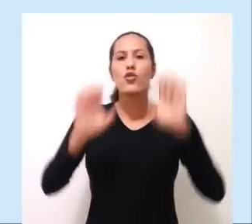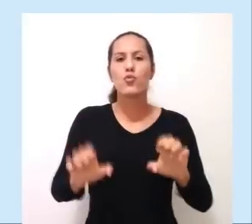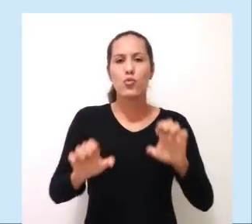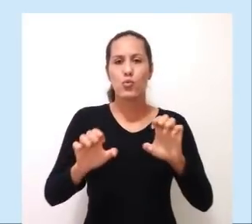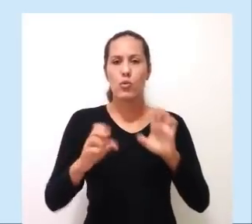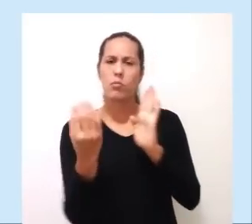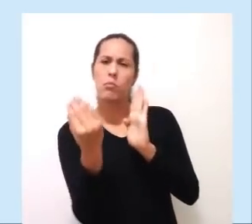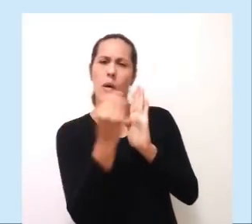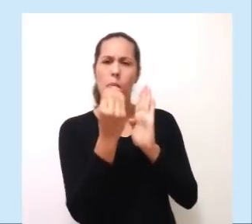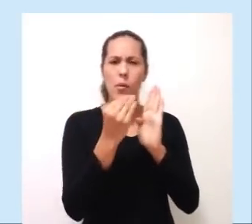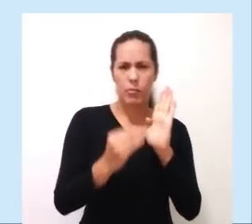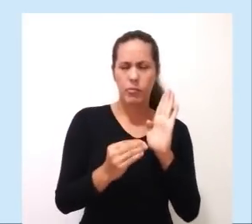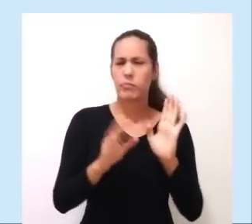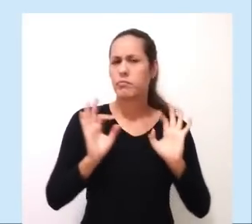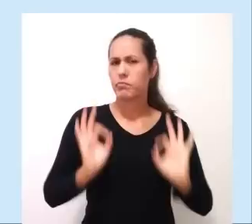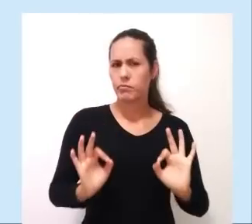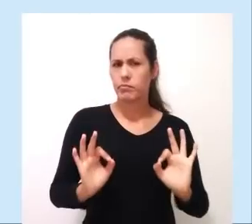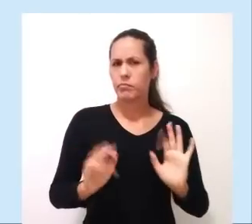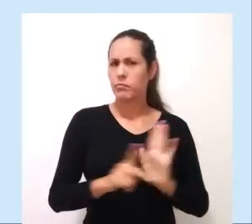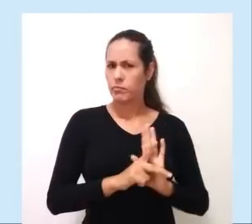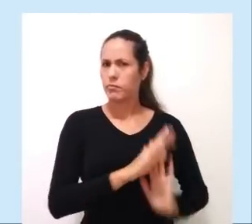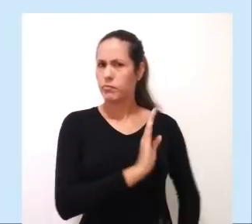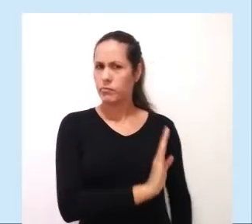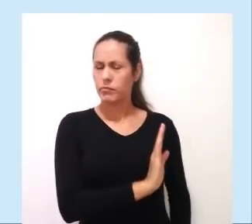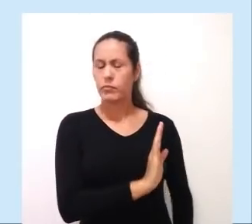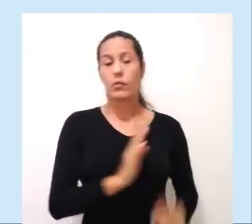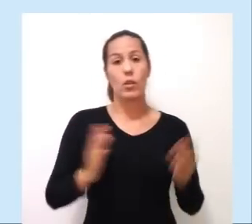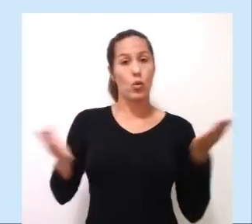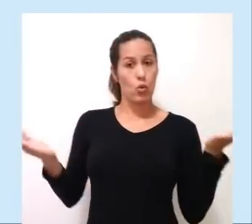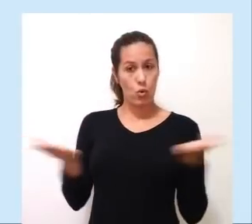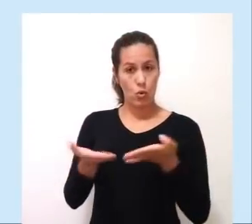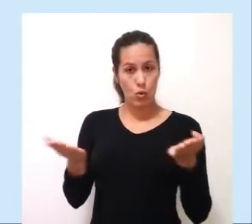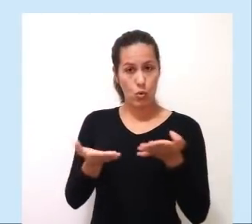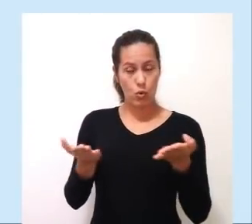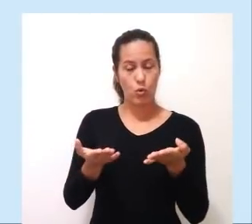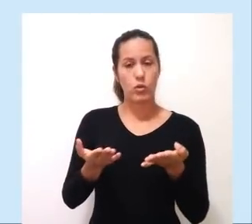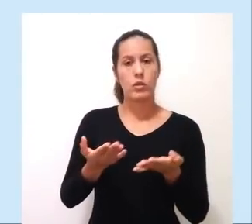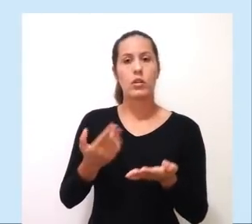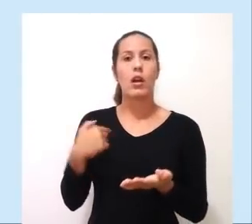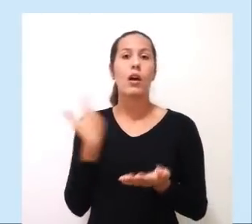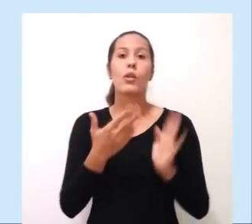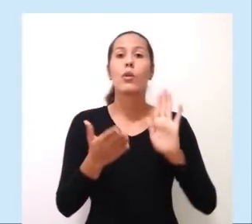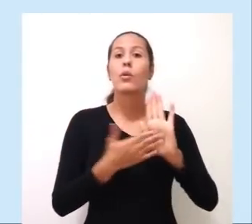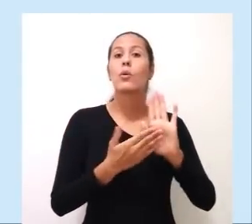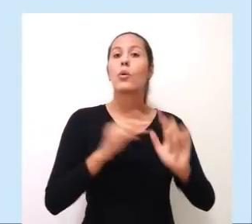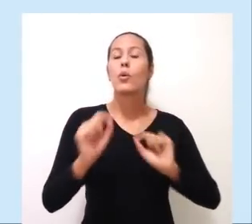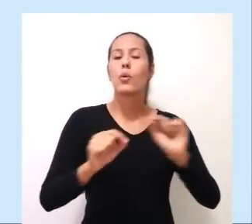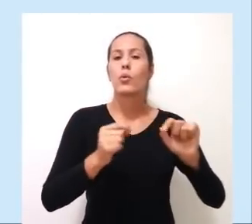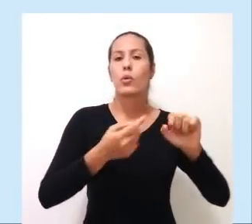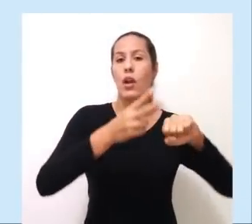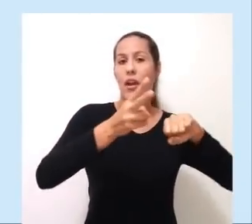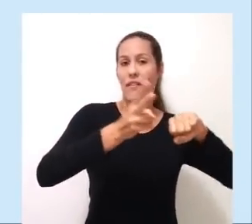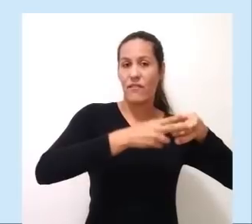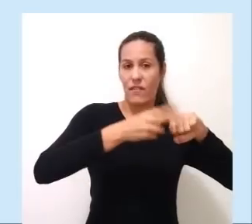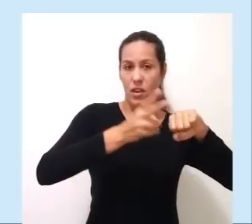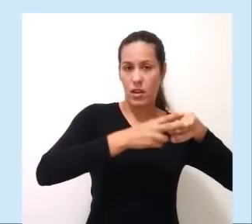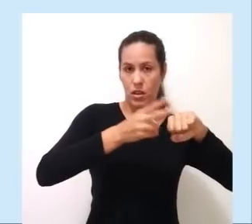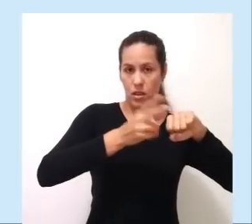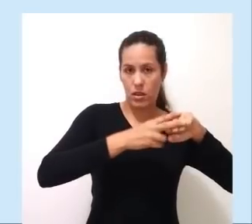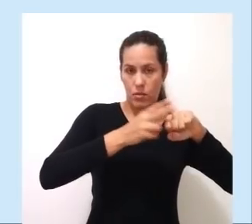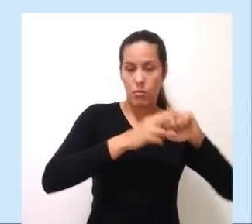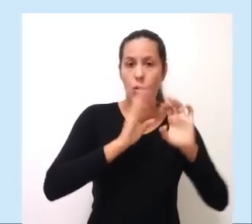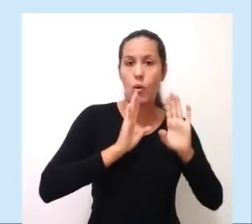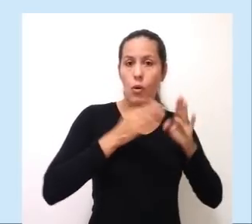também haverá uma gramática peculiar. No caso, hoje, a nossa proposta é estudar a relação dos verbos dentro